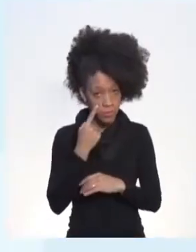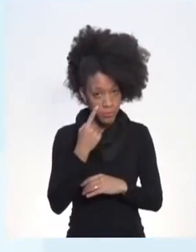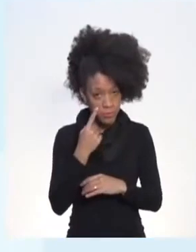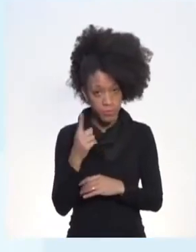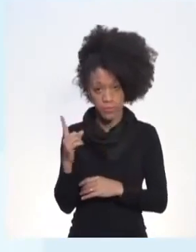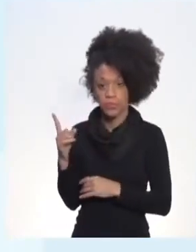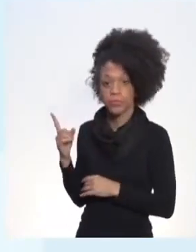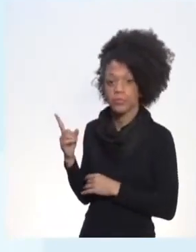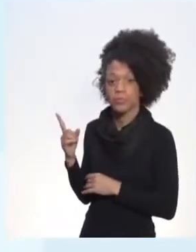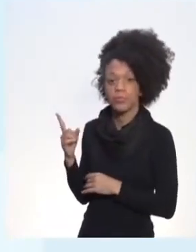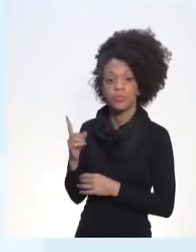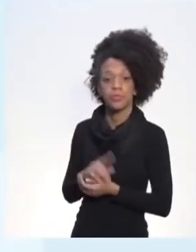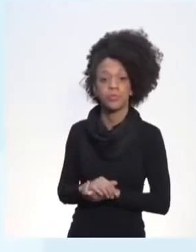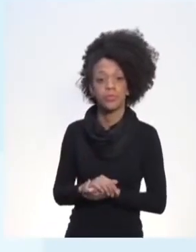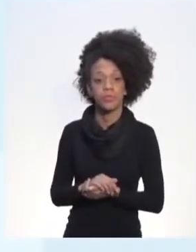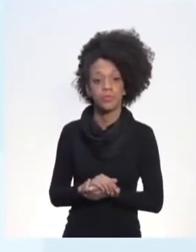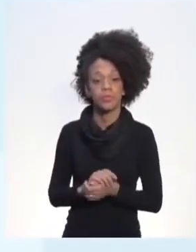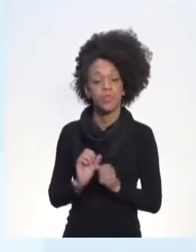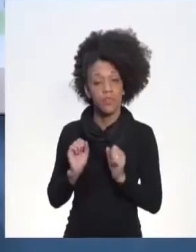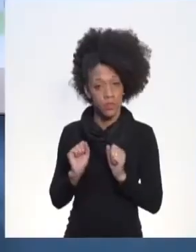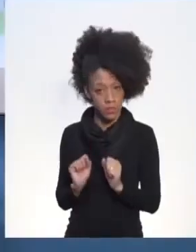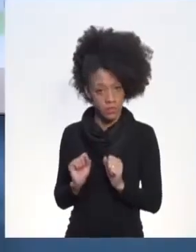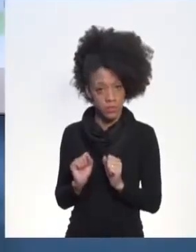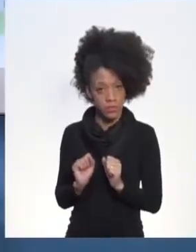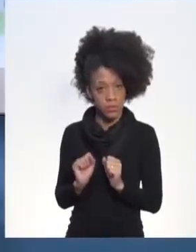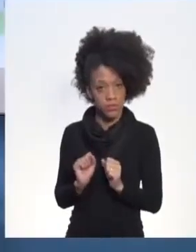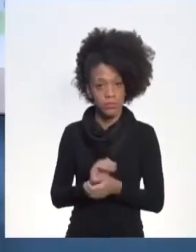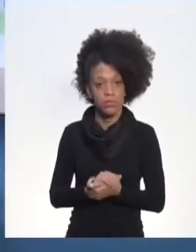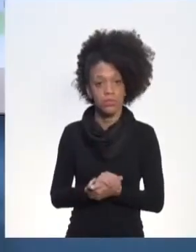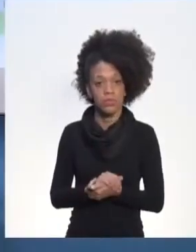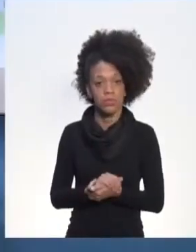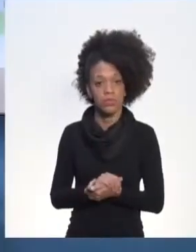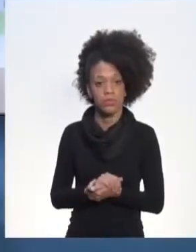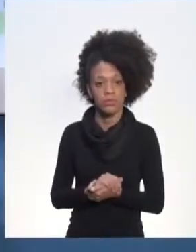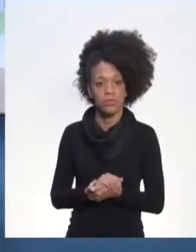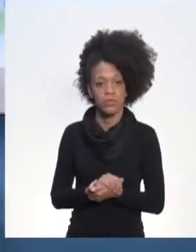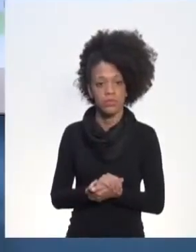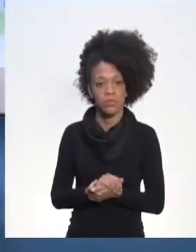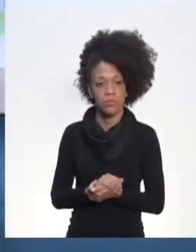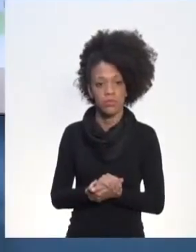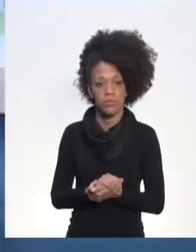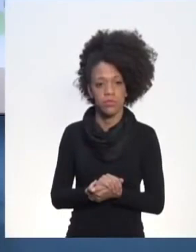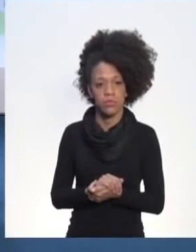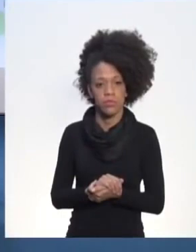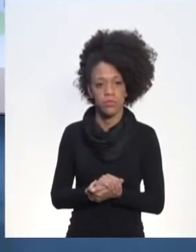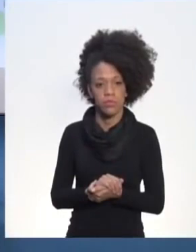ó. Que a gente pode colocar... Opa! Fui eu?